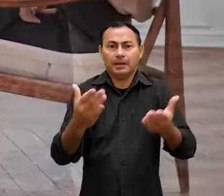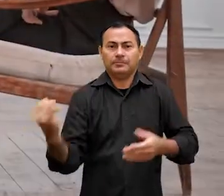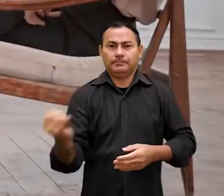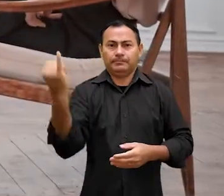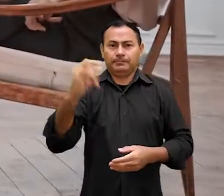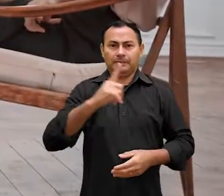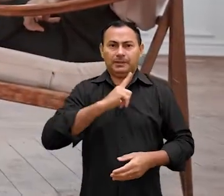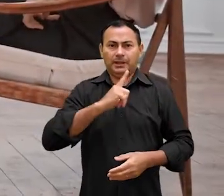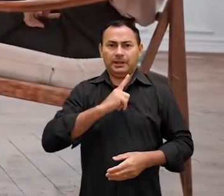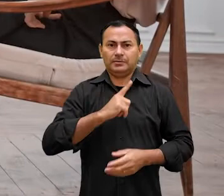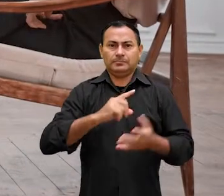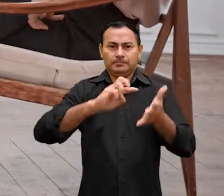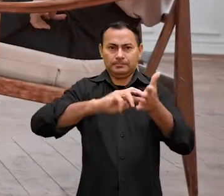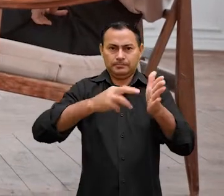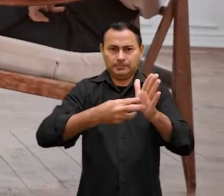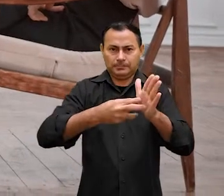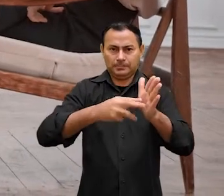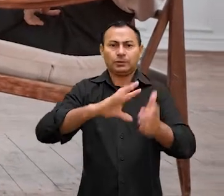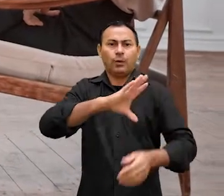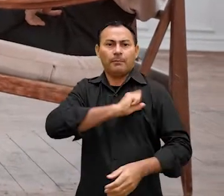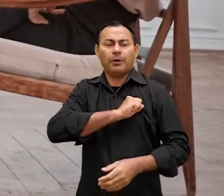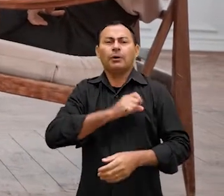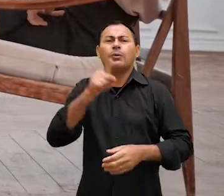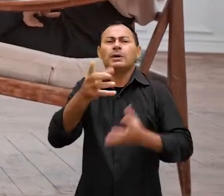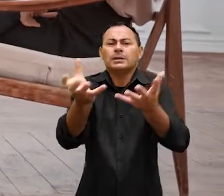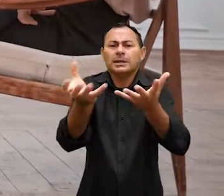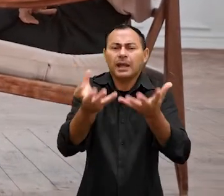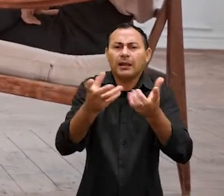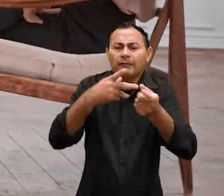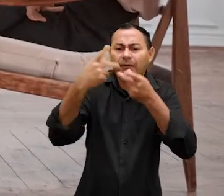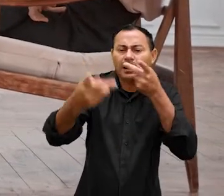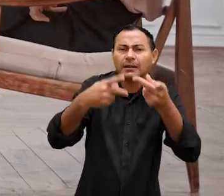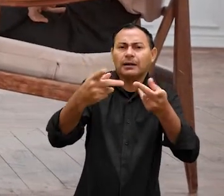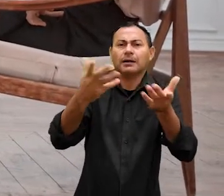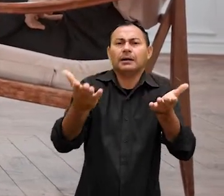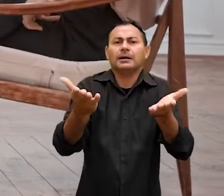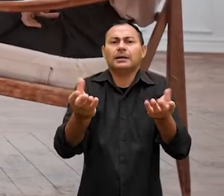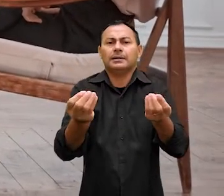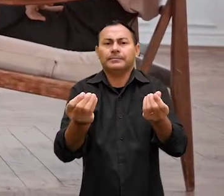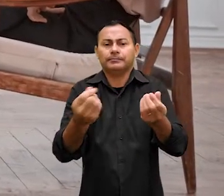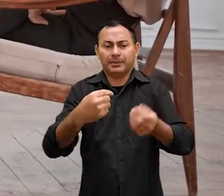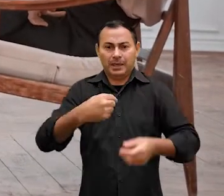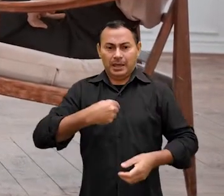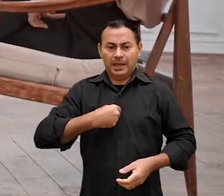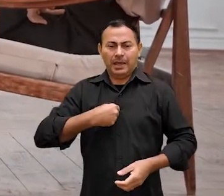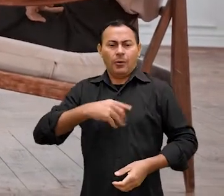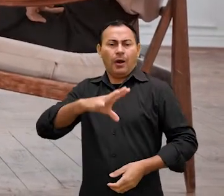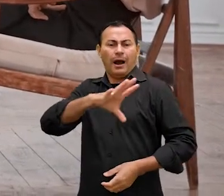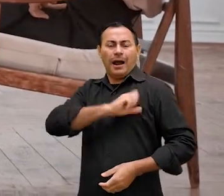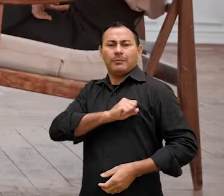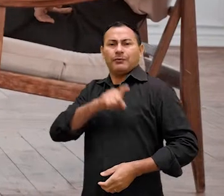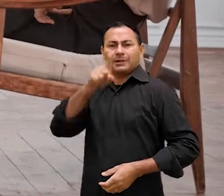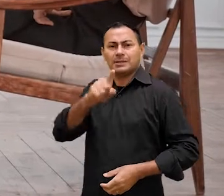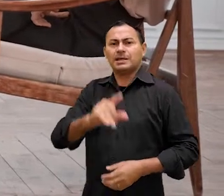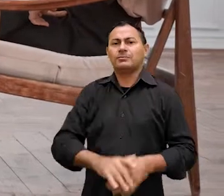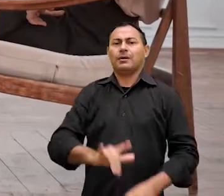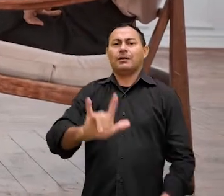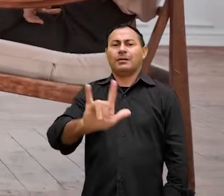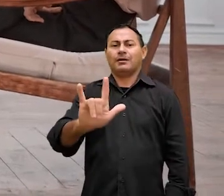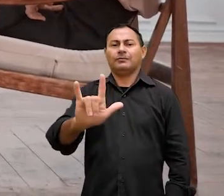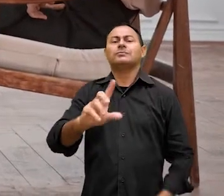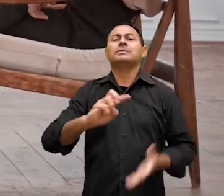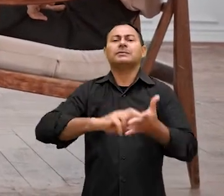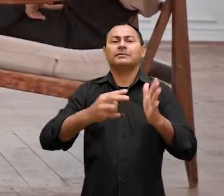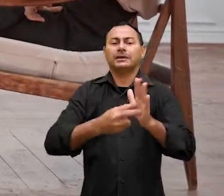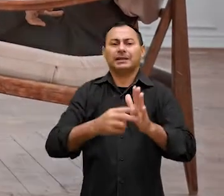importante que tenhamos uma definição do amor. O que você quer dizer quando fala "eu te amo"? É difícil